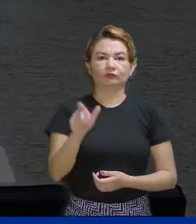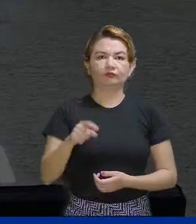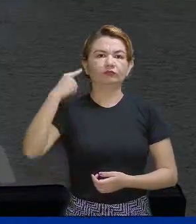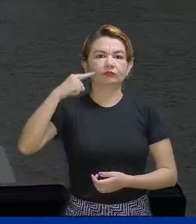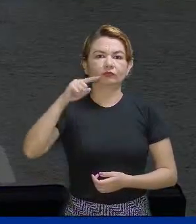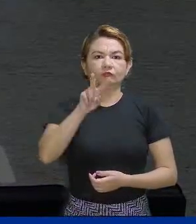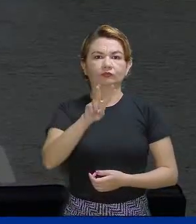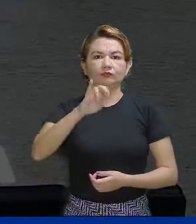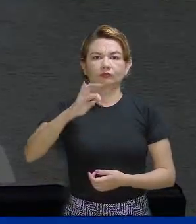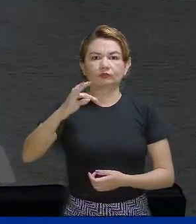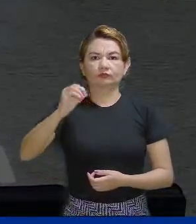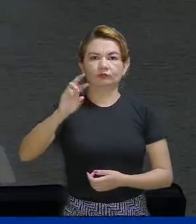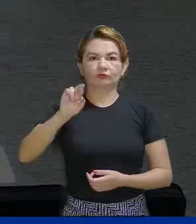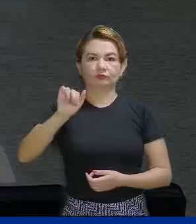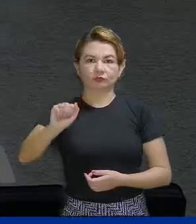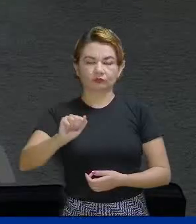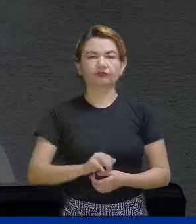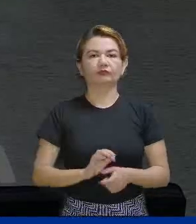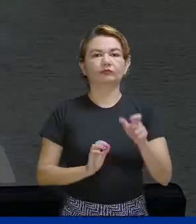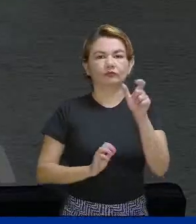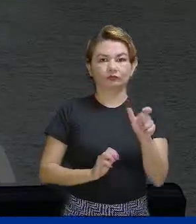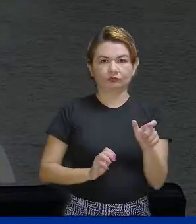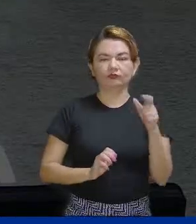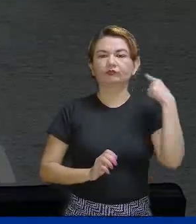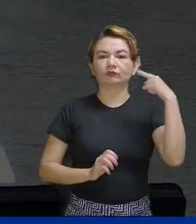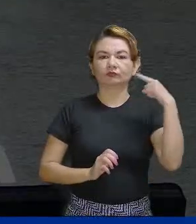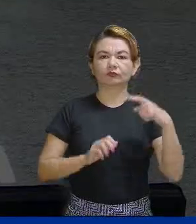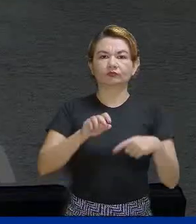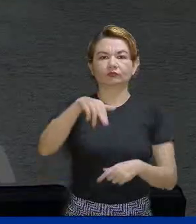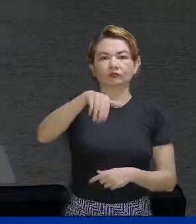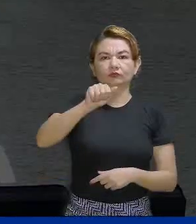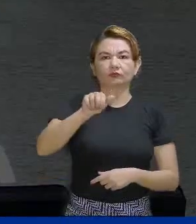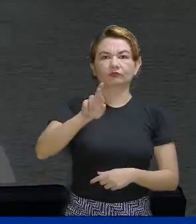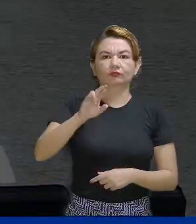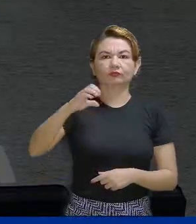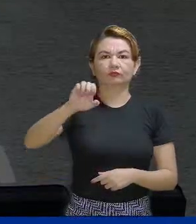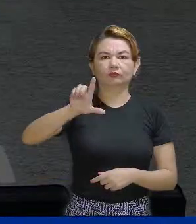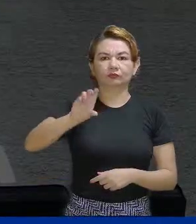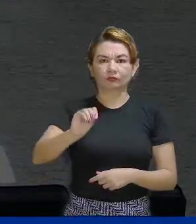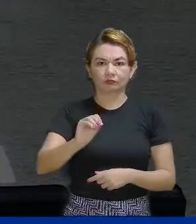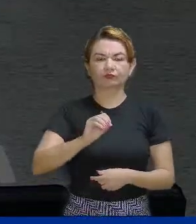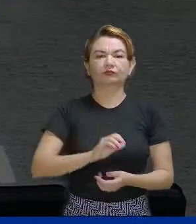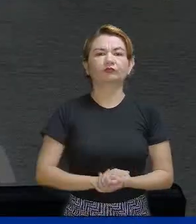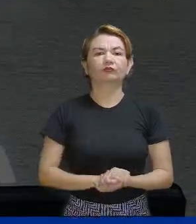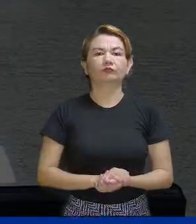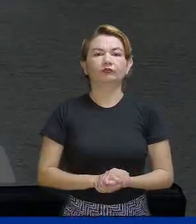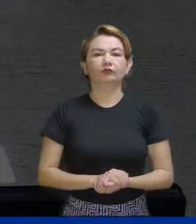Mendonça Costa. Marcelo Ferreira Leal. A sustentação